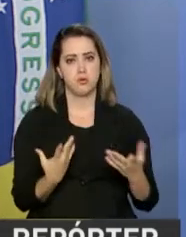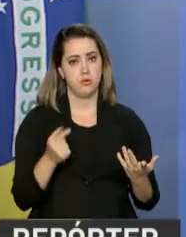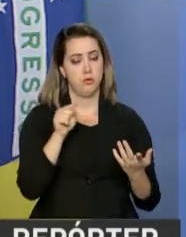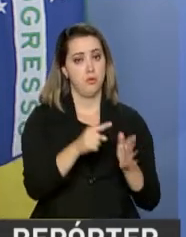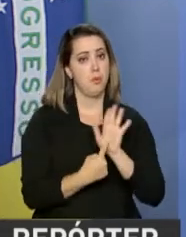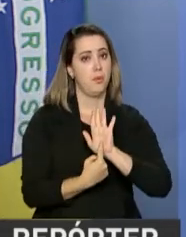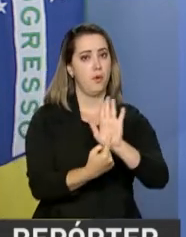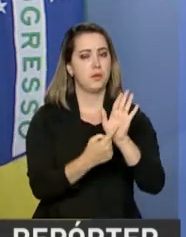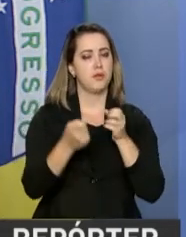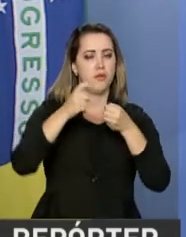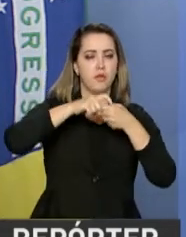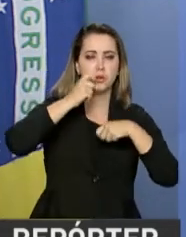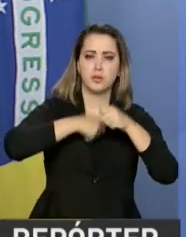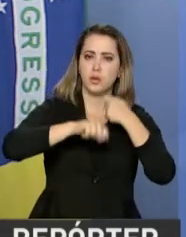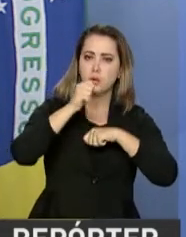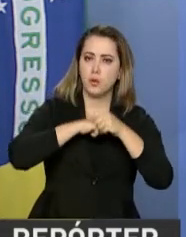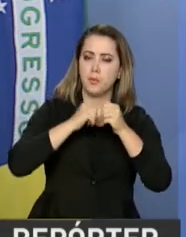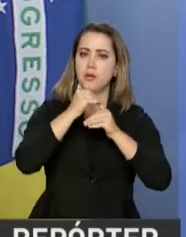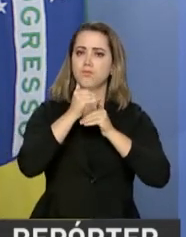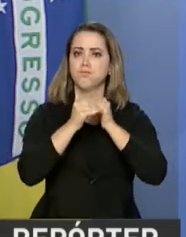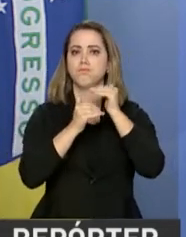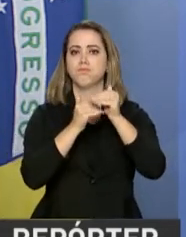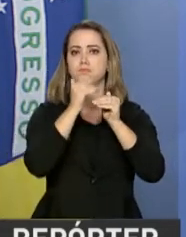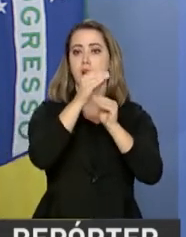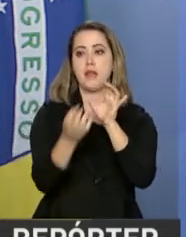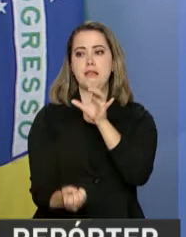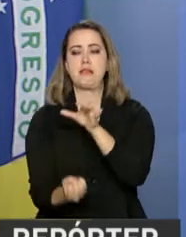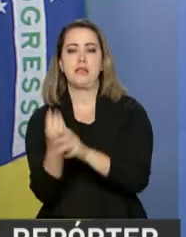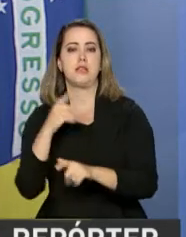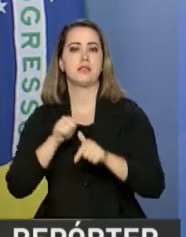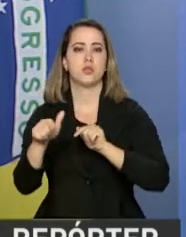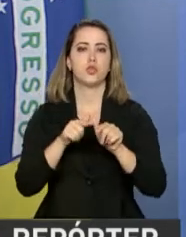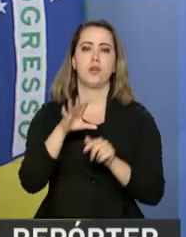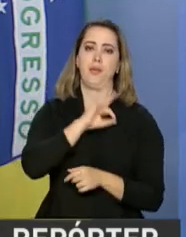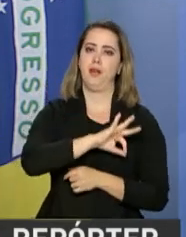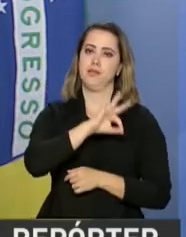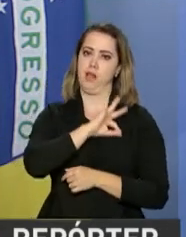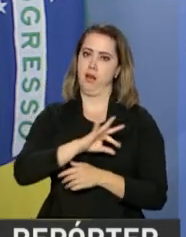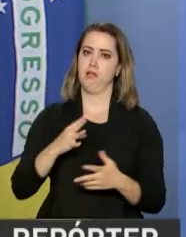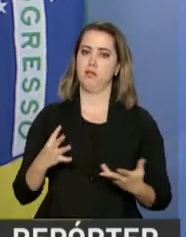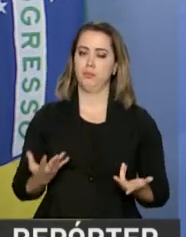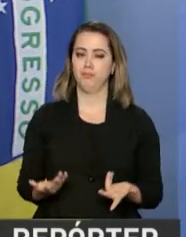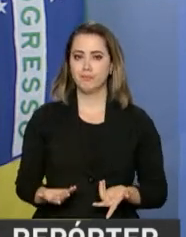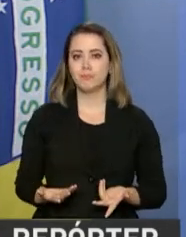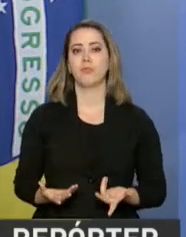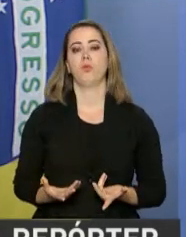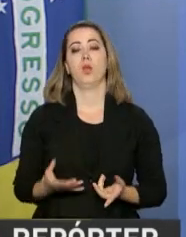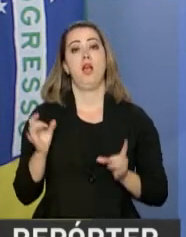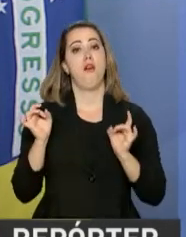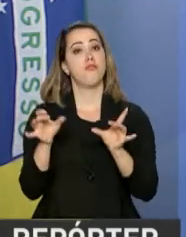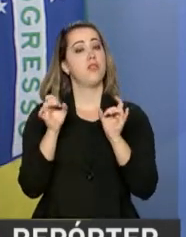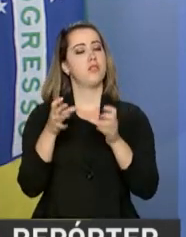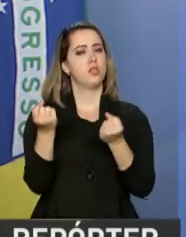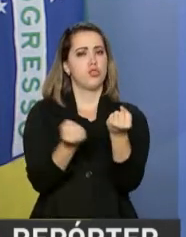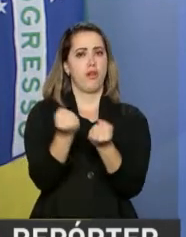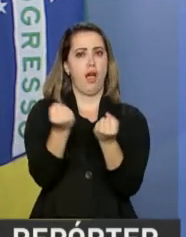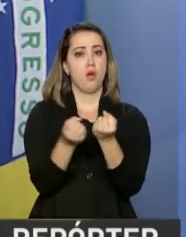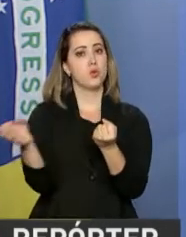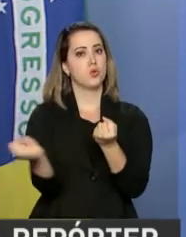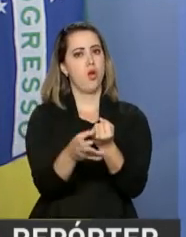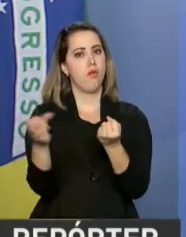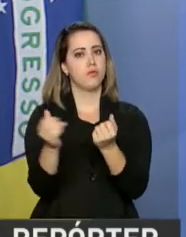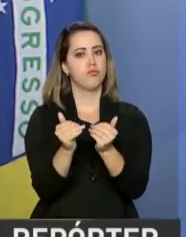retomada do crescimento com geração os e renda a venda de veículos novos no brasil